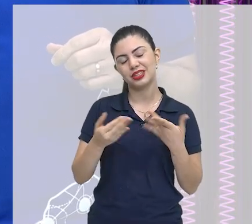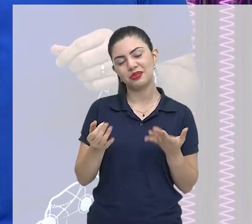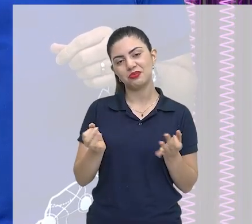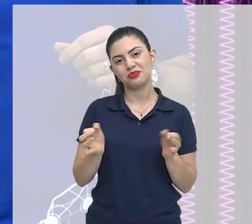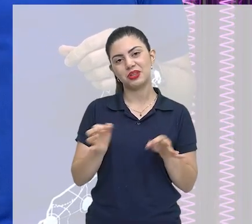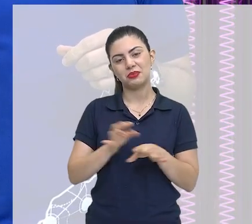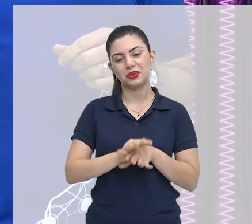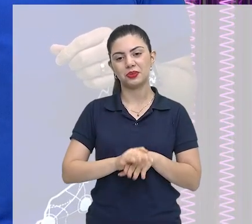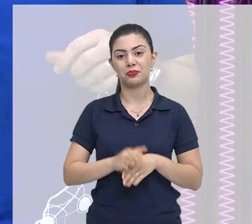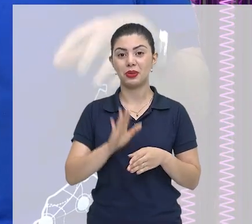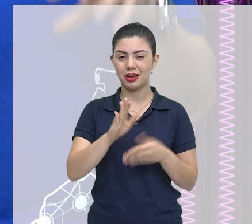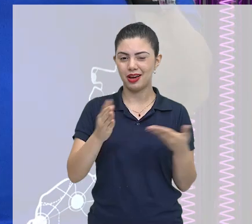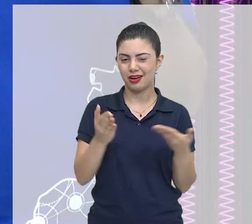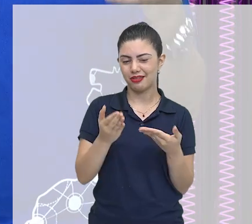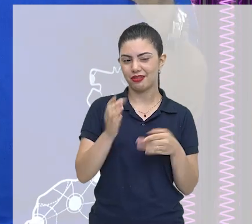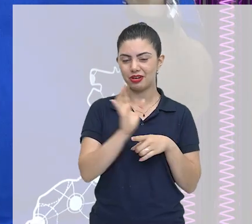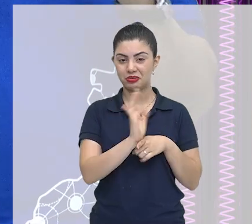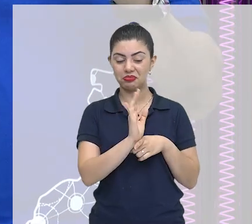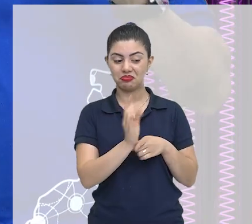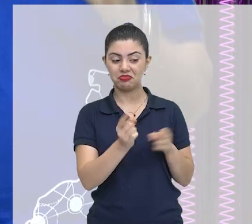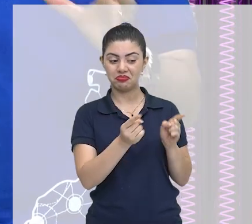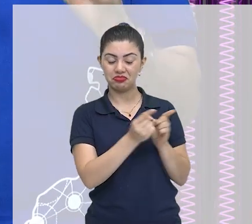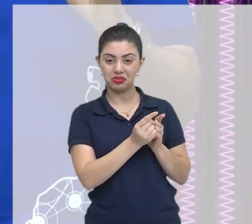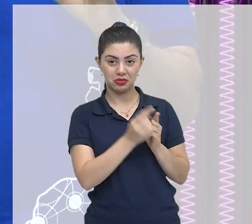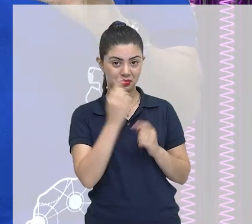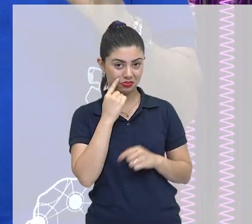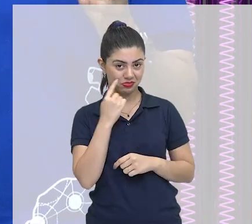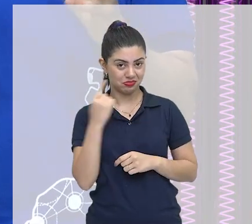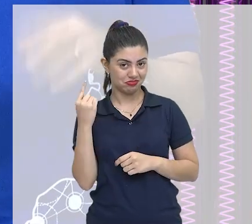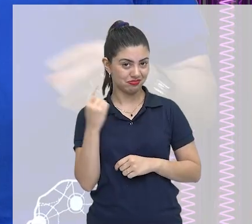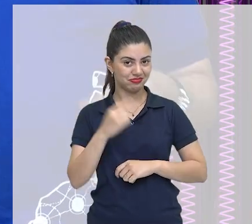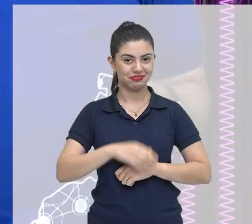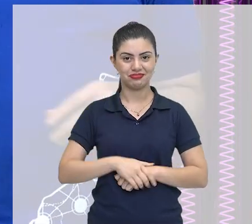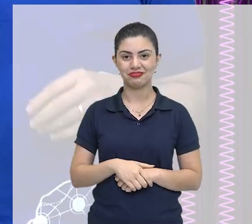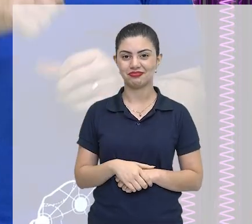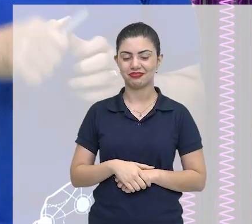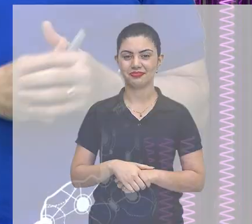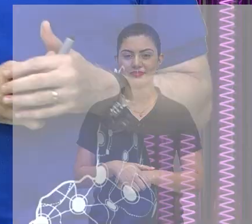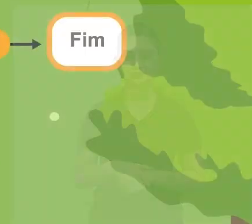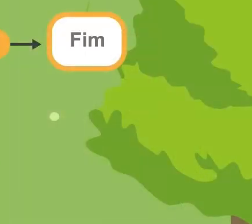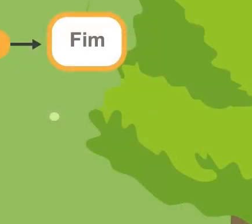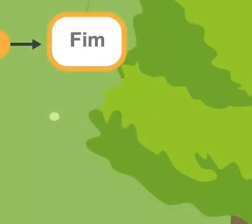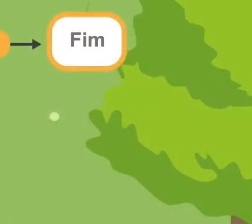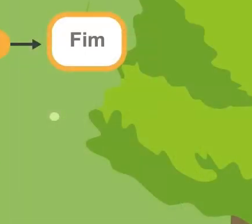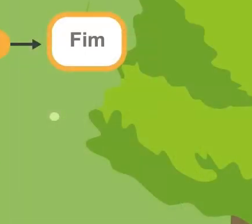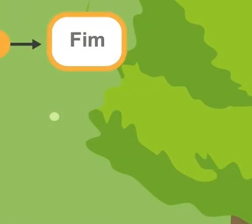um VTzinho para dar a ideia do que vai ocorrer com esse fluxograma. Olha lá.